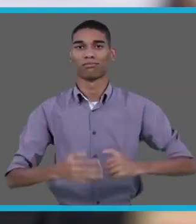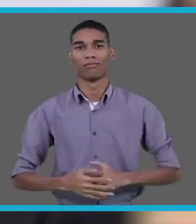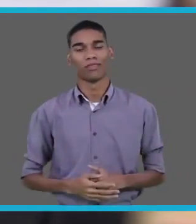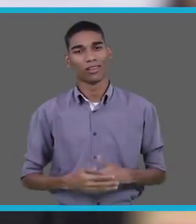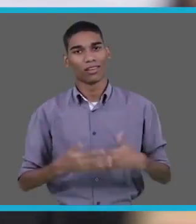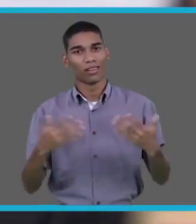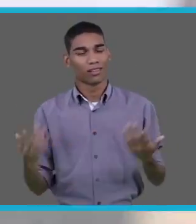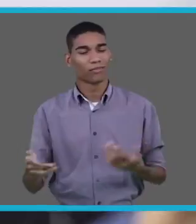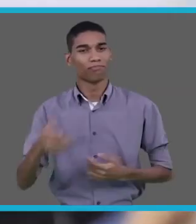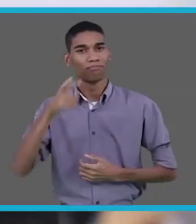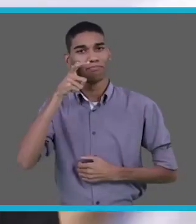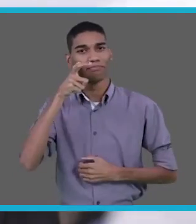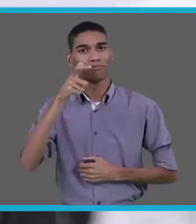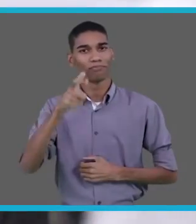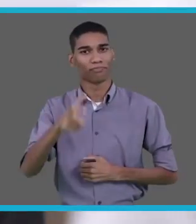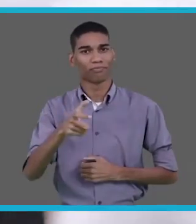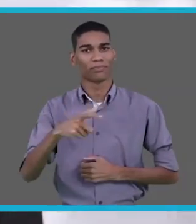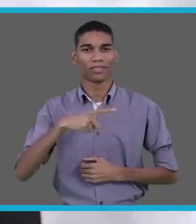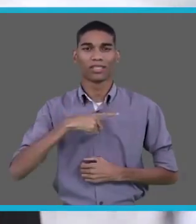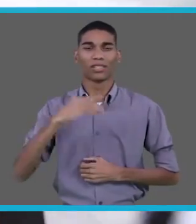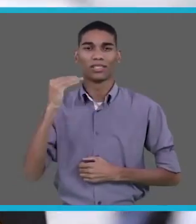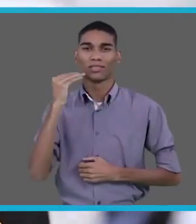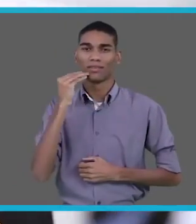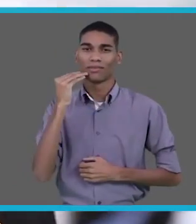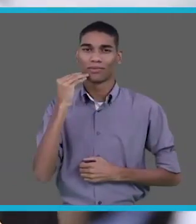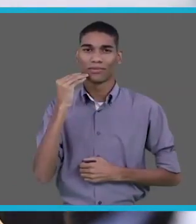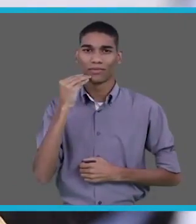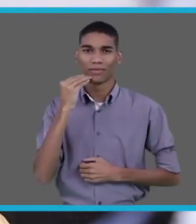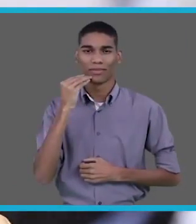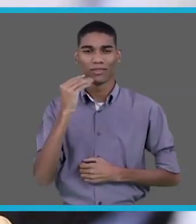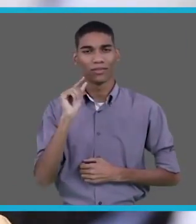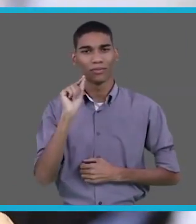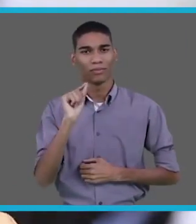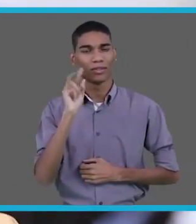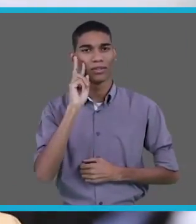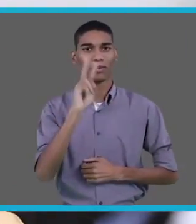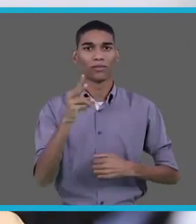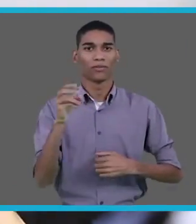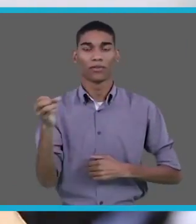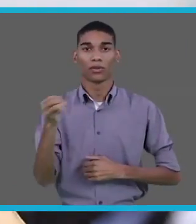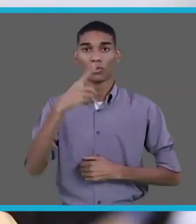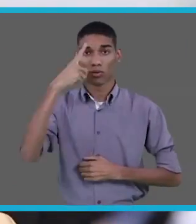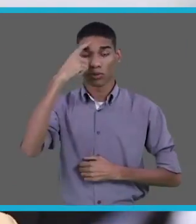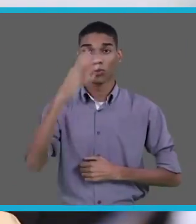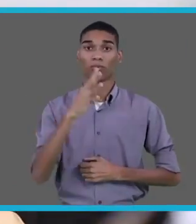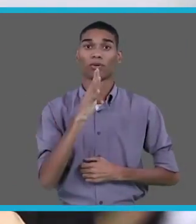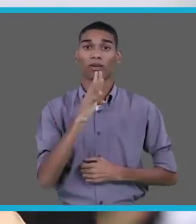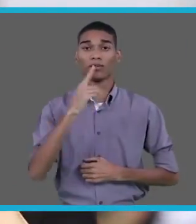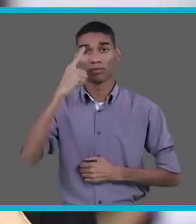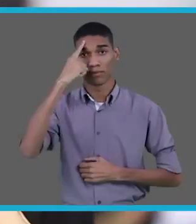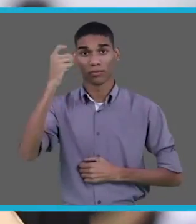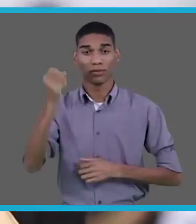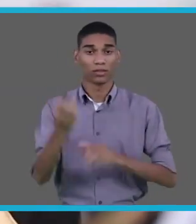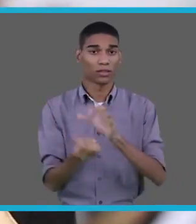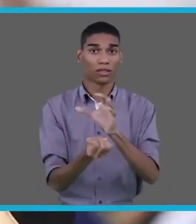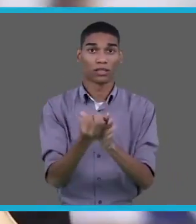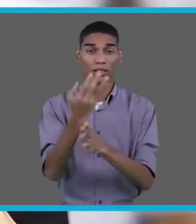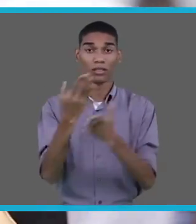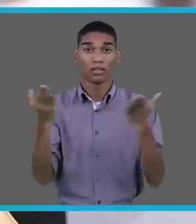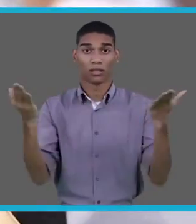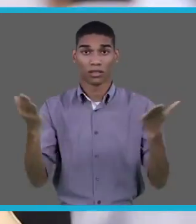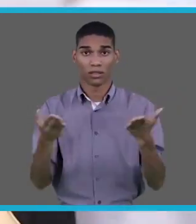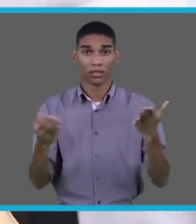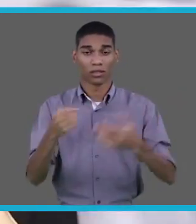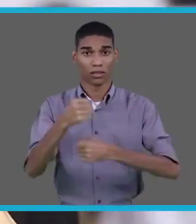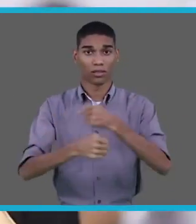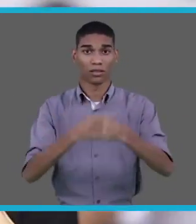aumentar a escalabilidade da empresa. Foi muito interessante ter a oportunidade de ver novas ideias, de conhecer ideias que